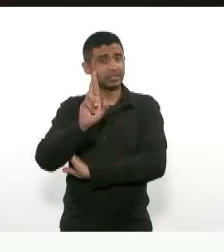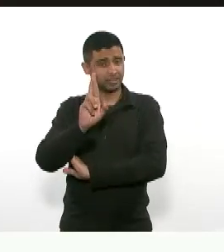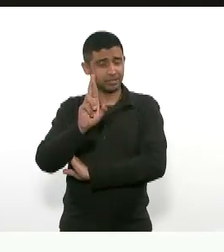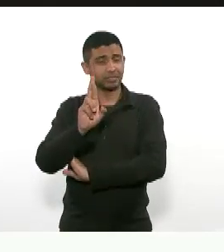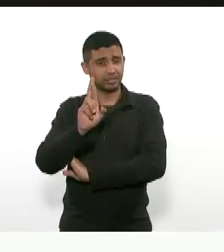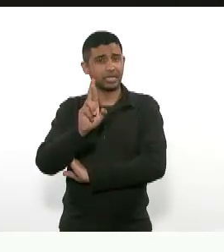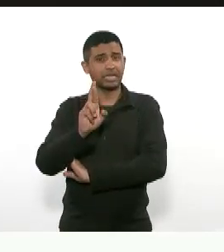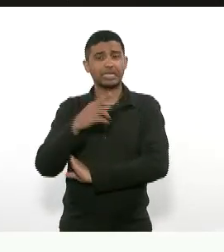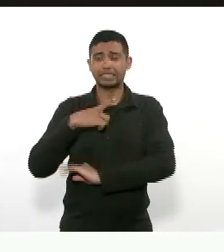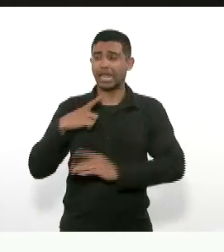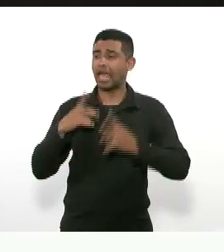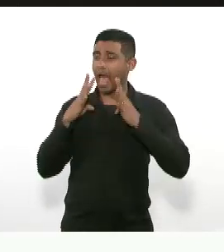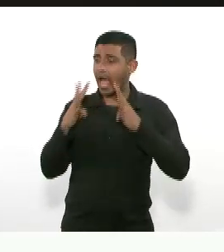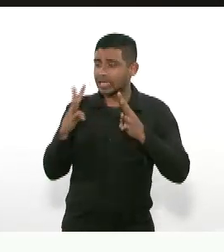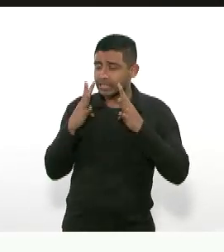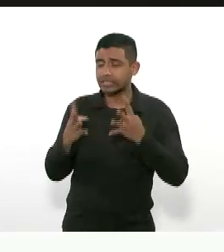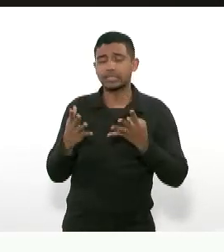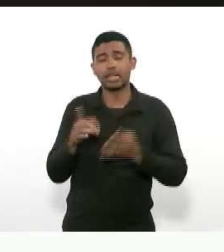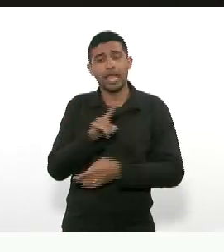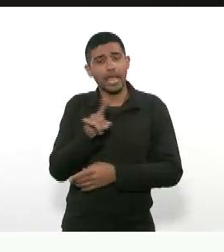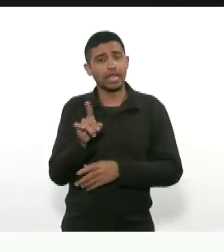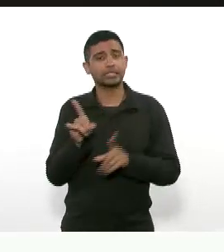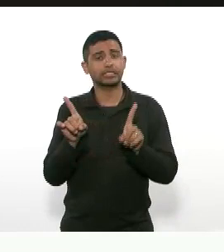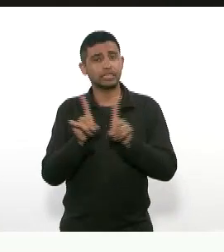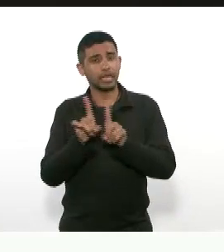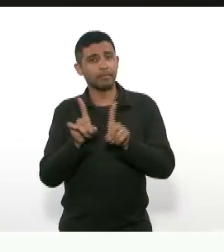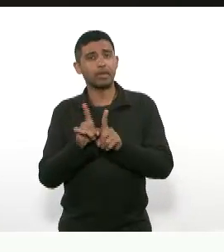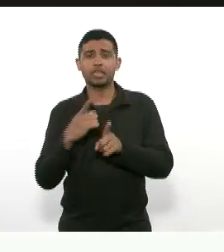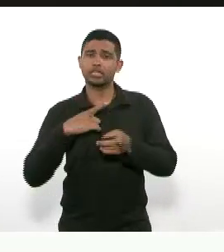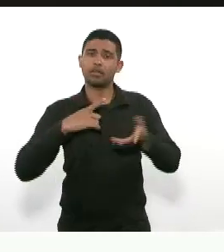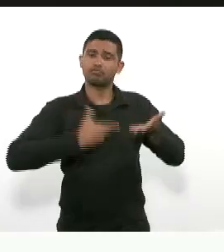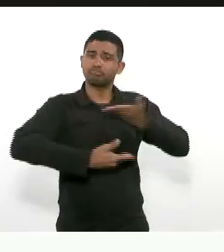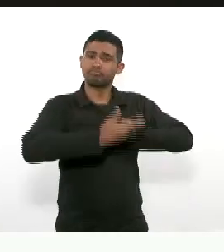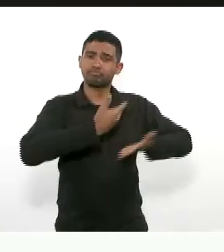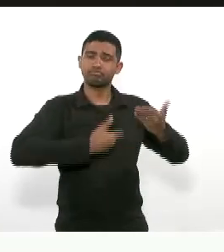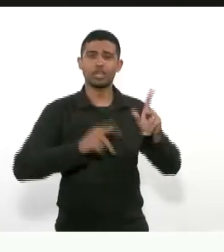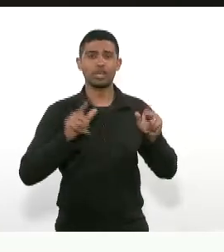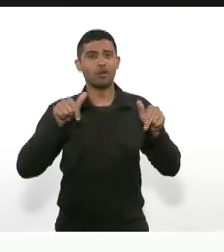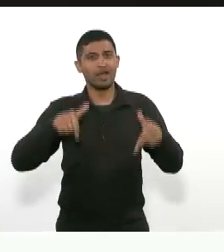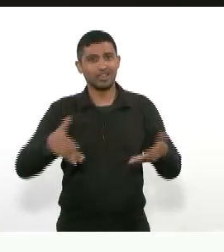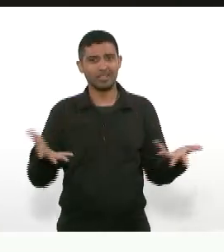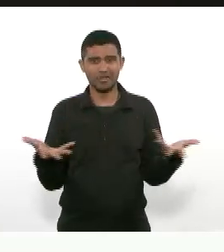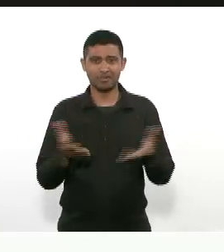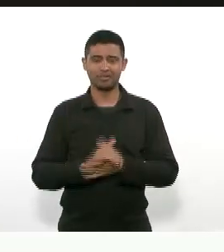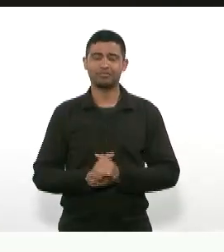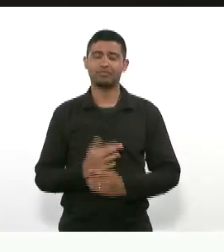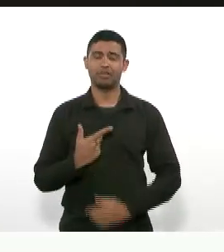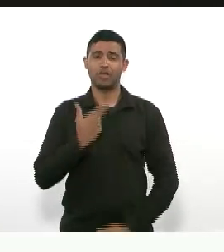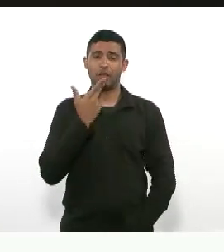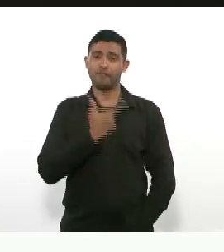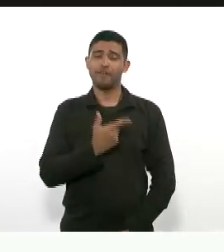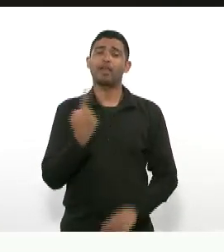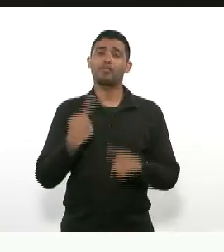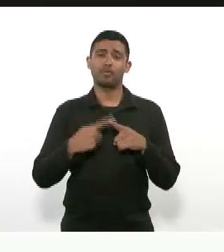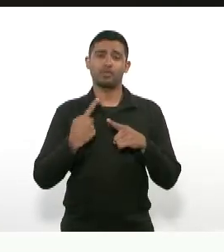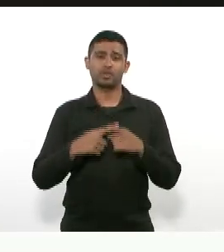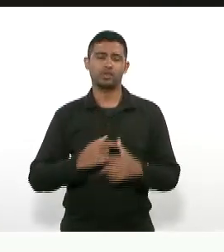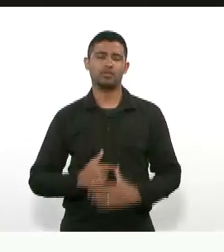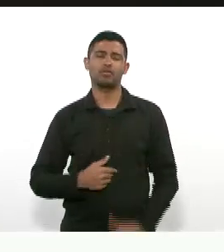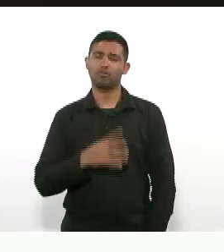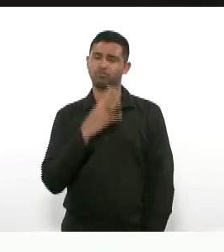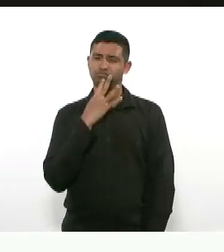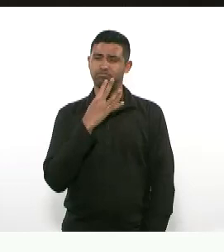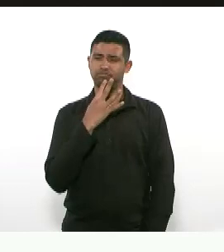ser ouvida e tivesse essa contribuição. E eu digo pelo seguinte, eu